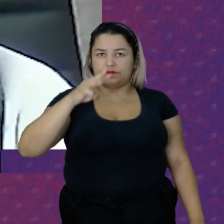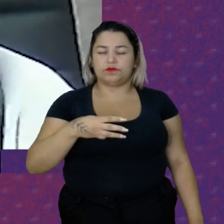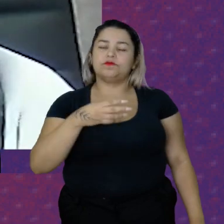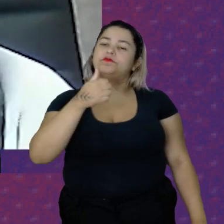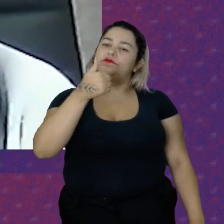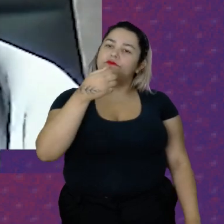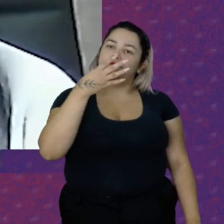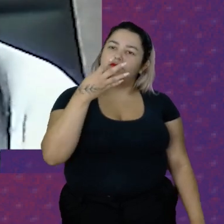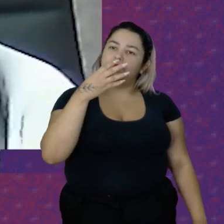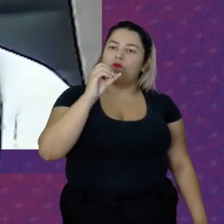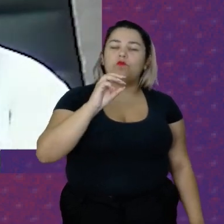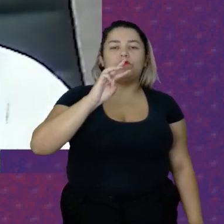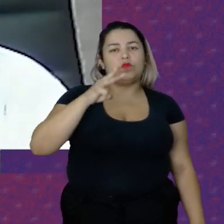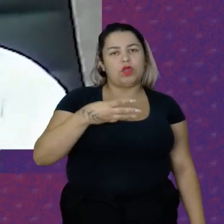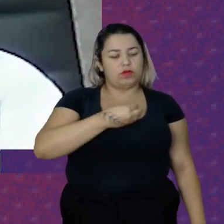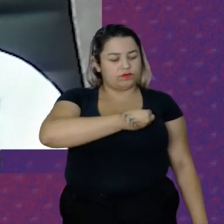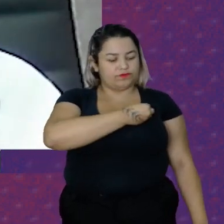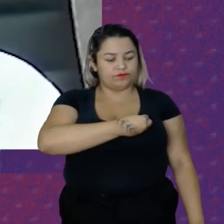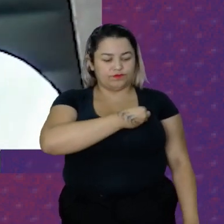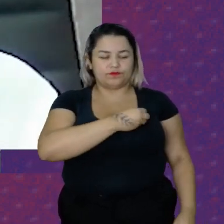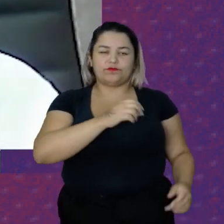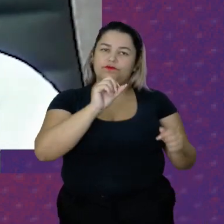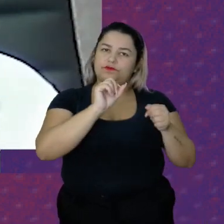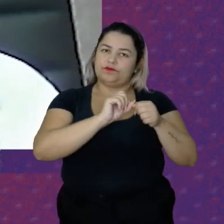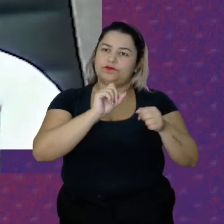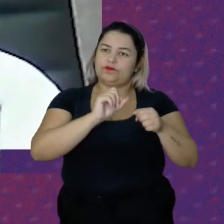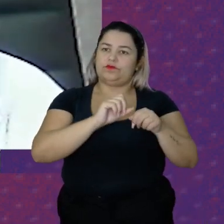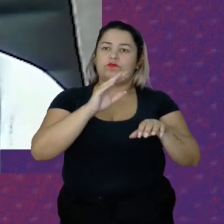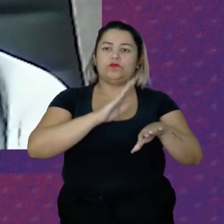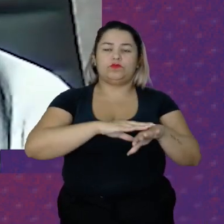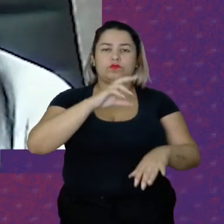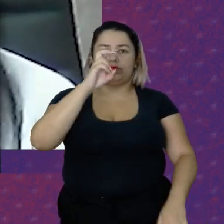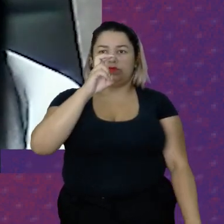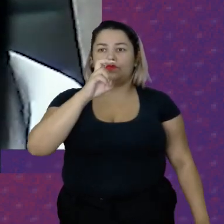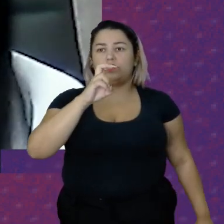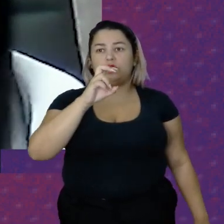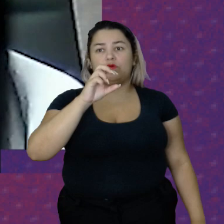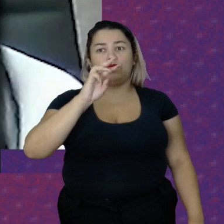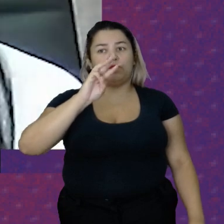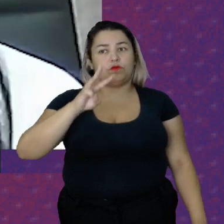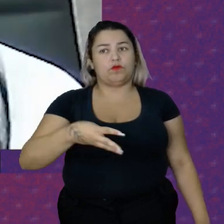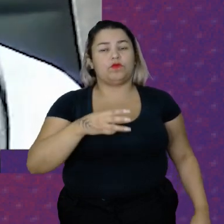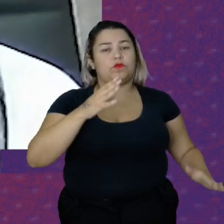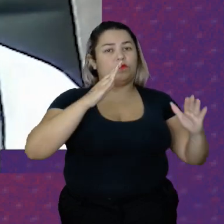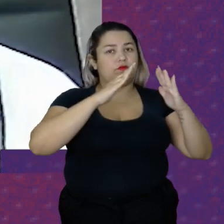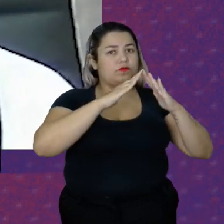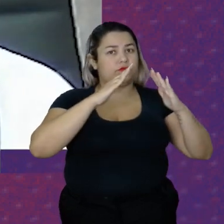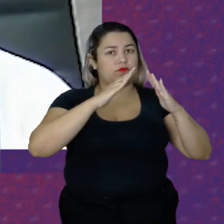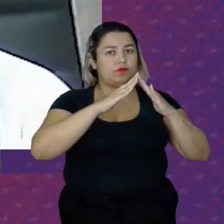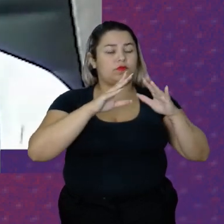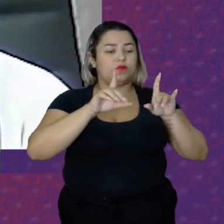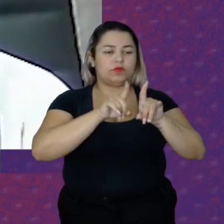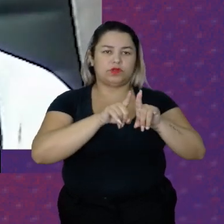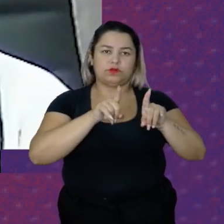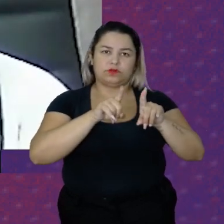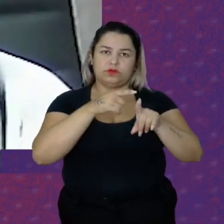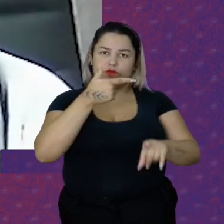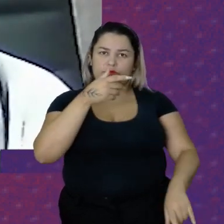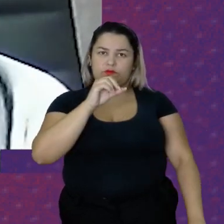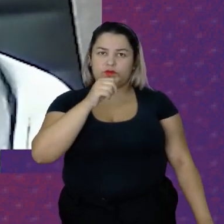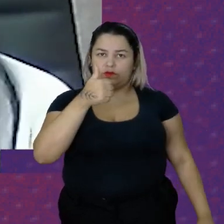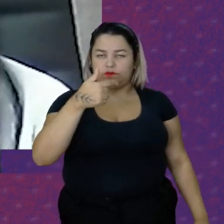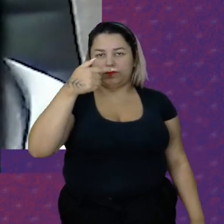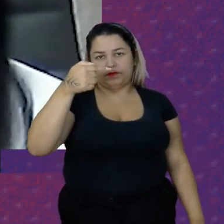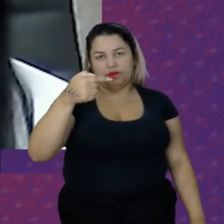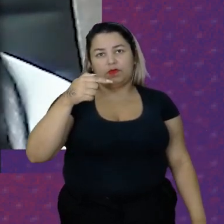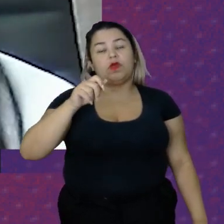mil habitantes, fizemos mais de 5 mil unidades de Minha Casa Minha Vida. Quando voltamos em 2017,